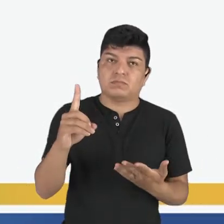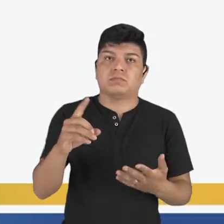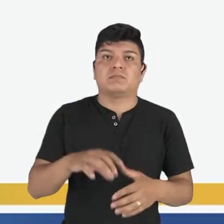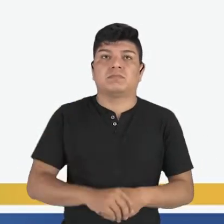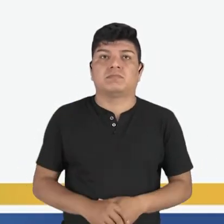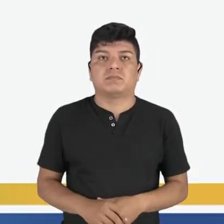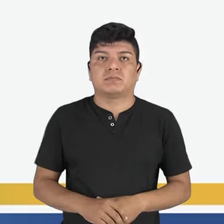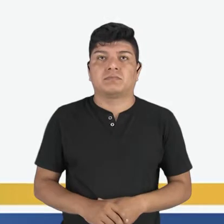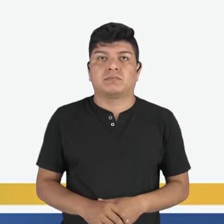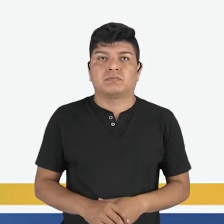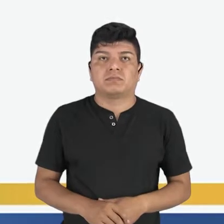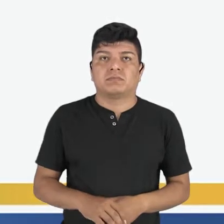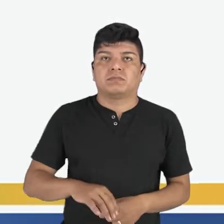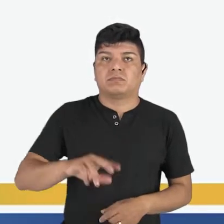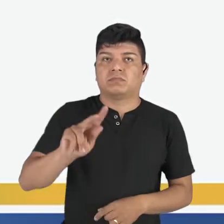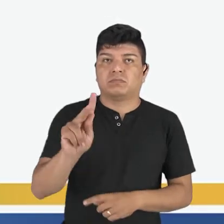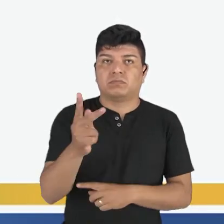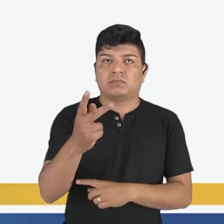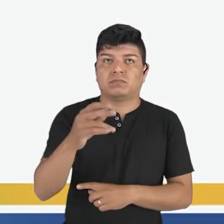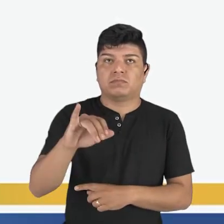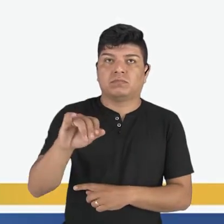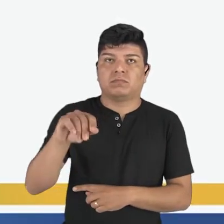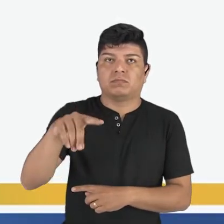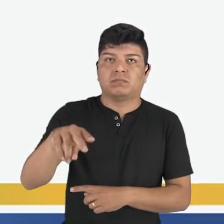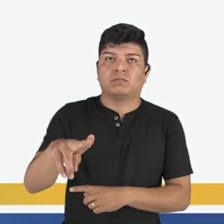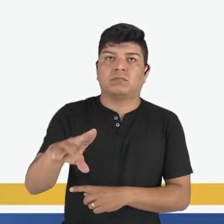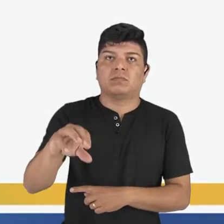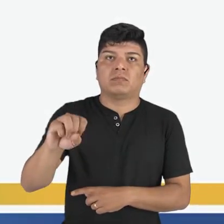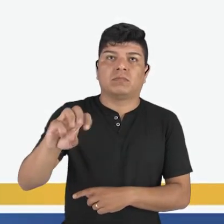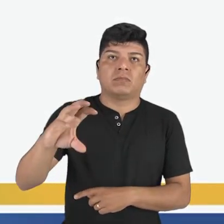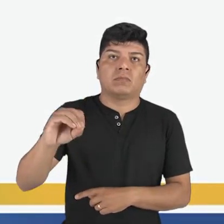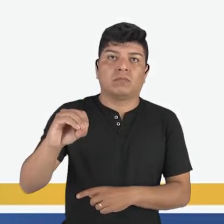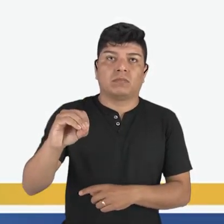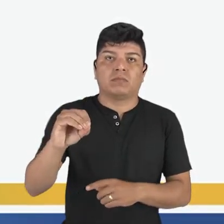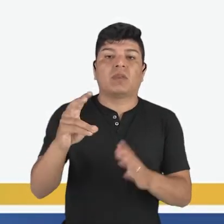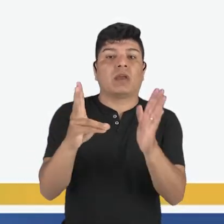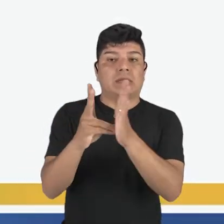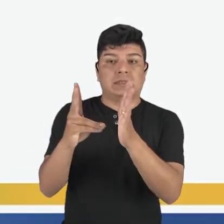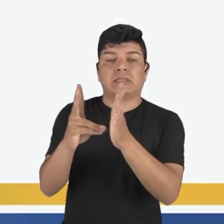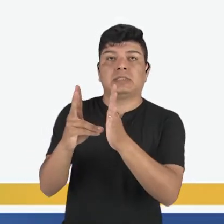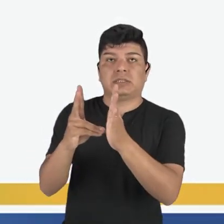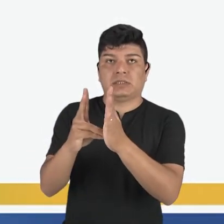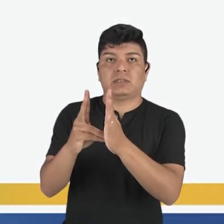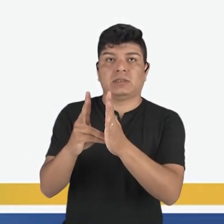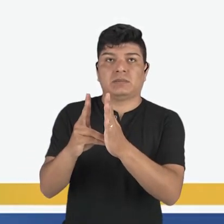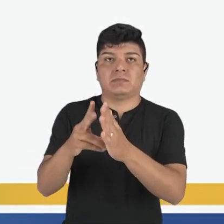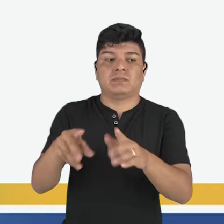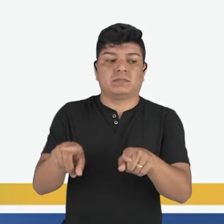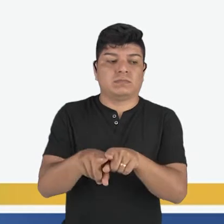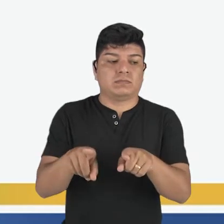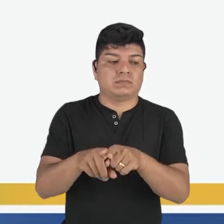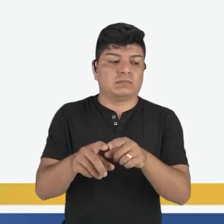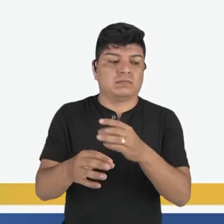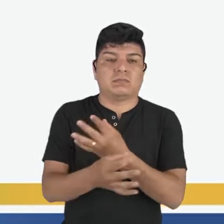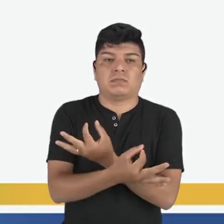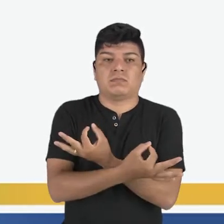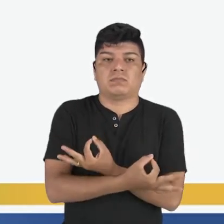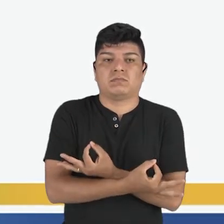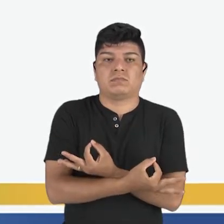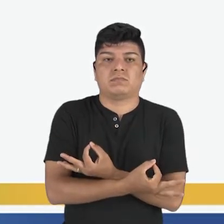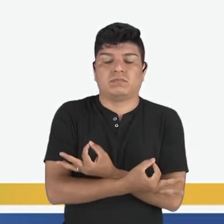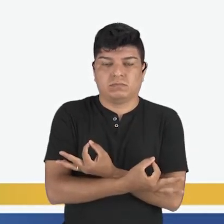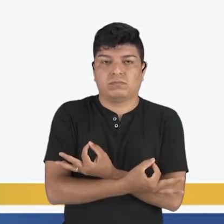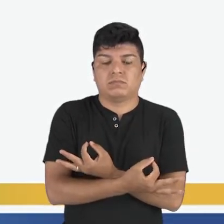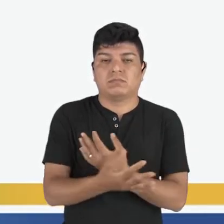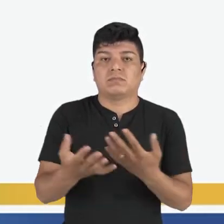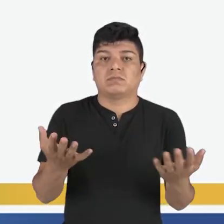o hinduísmo é assim, as religiões indígenas são assim, e o budismo é assim. Mas nós queremos ver as